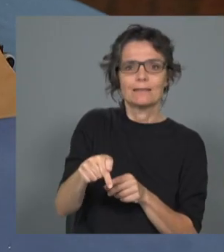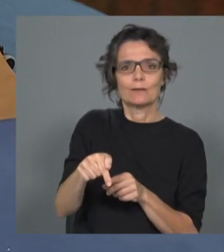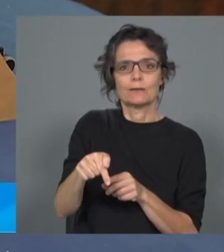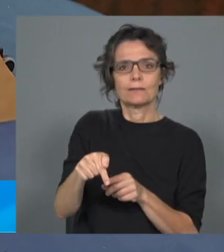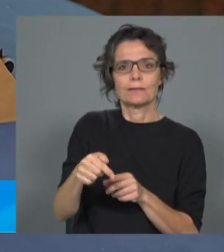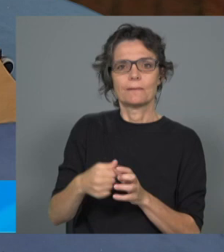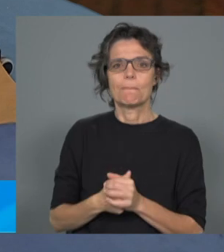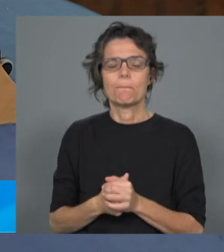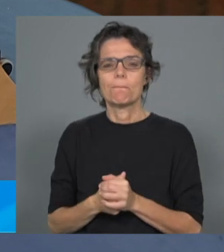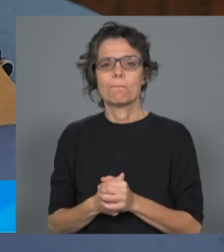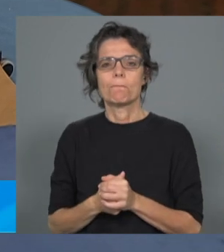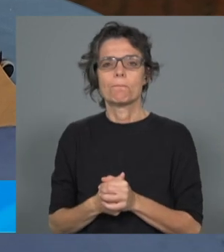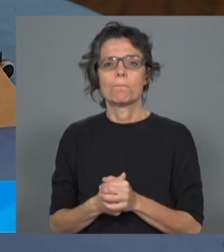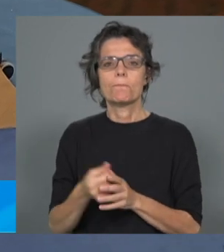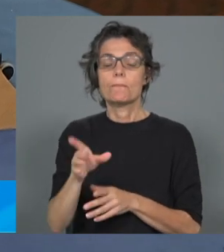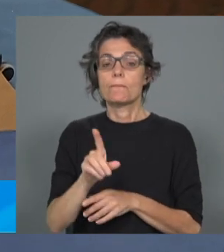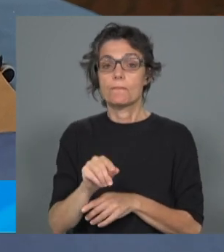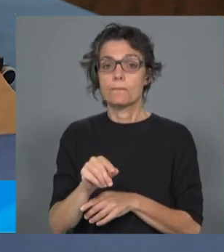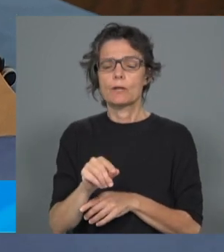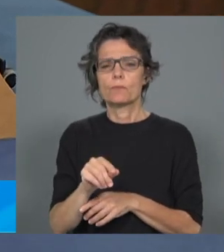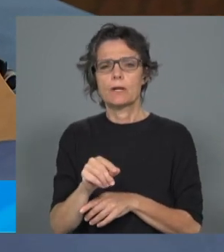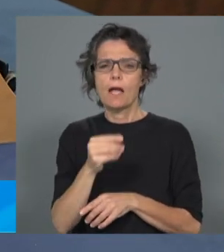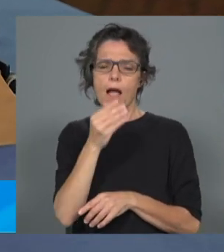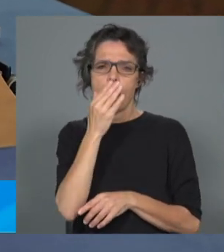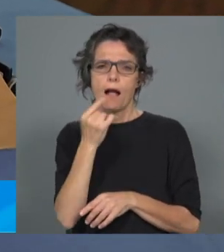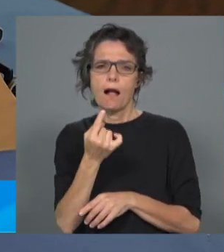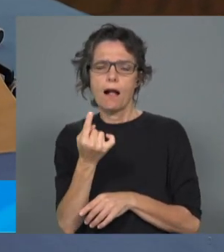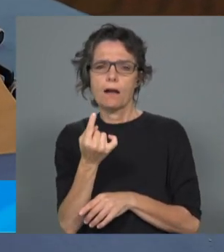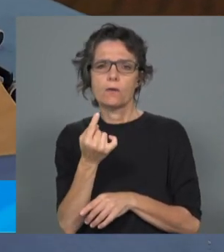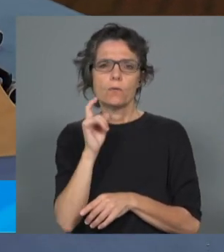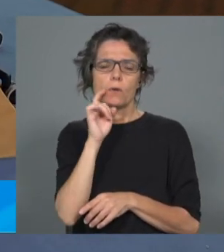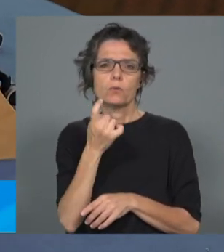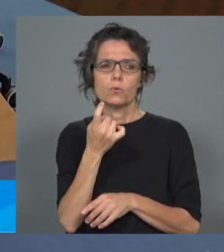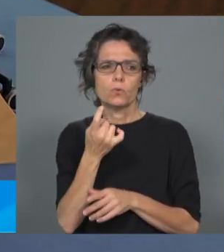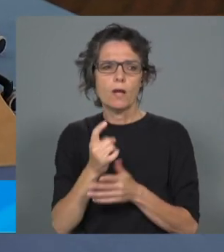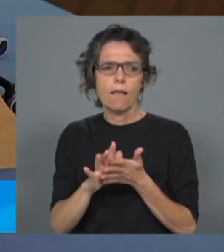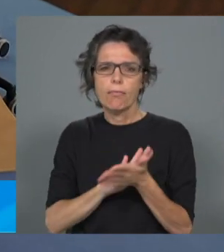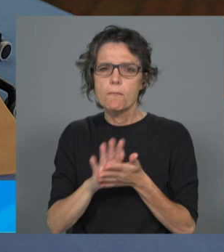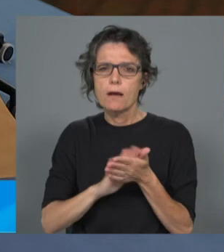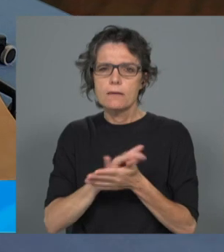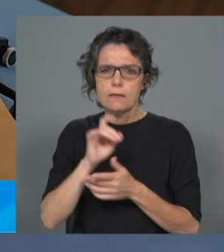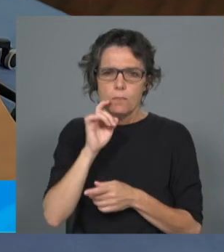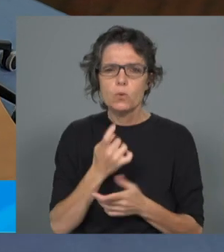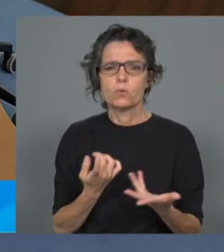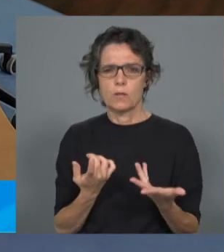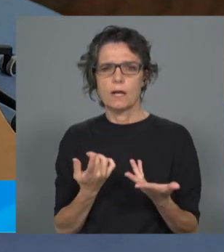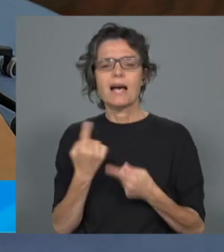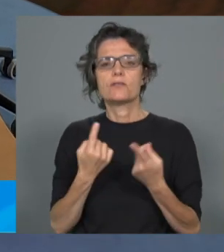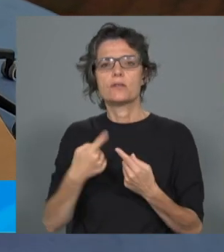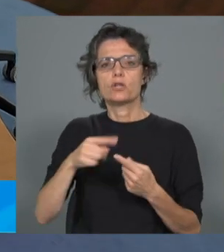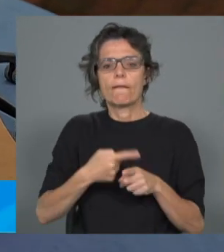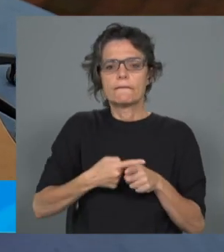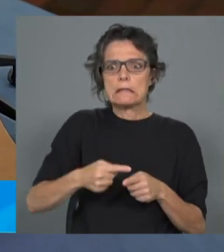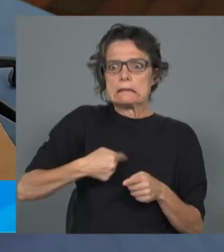um apelo muito grande ao essencial. Temos que nos despojar muito de interesses pessoais, de